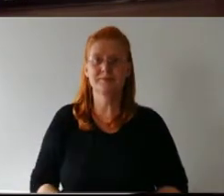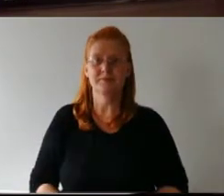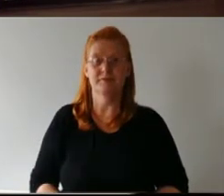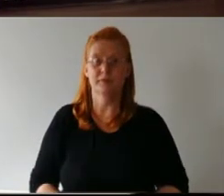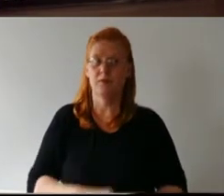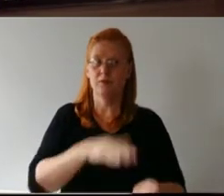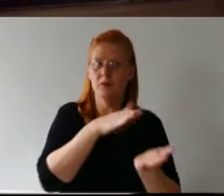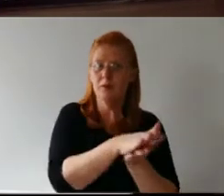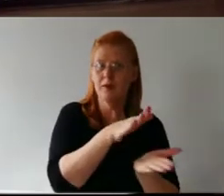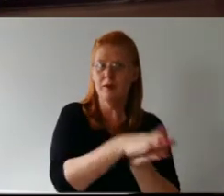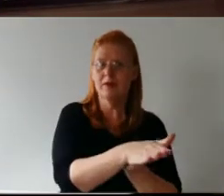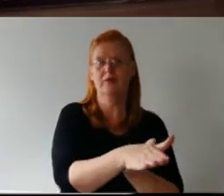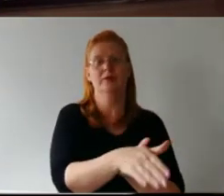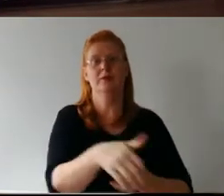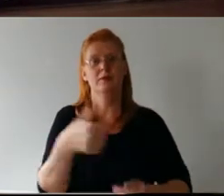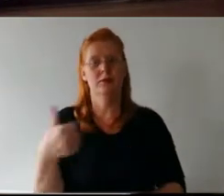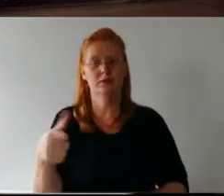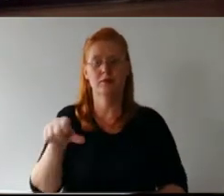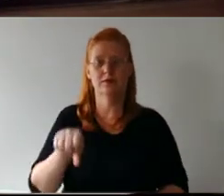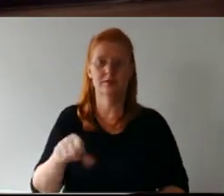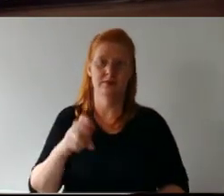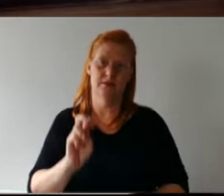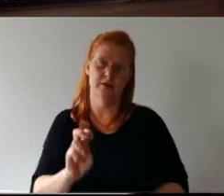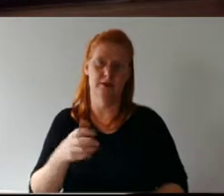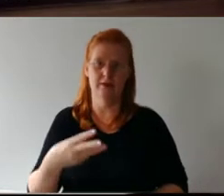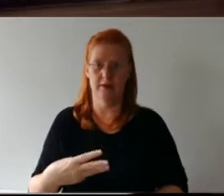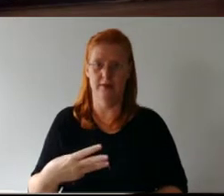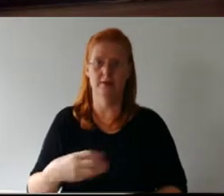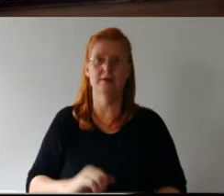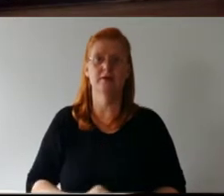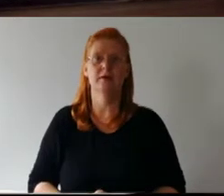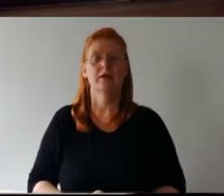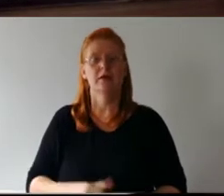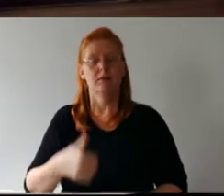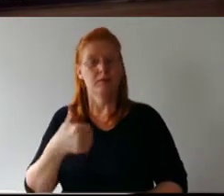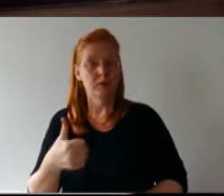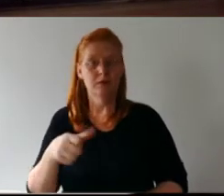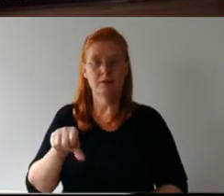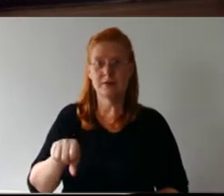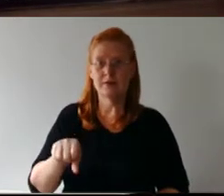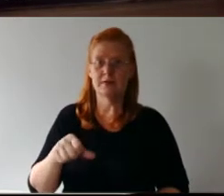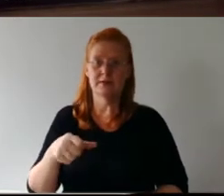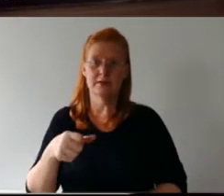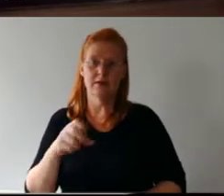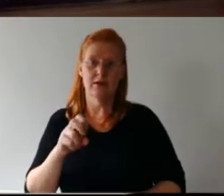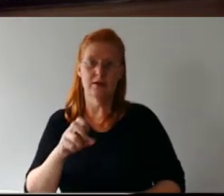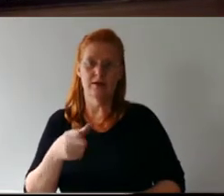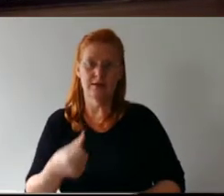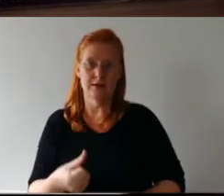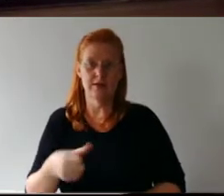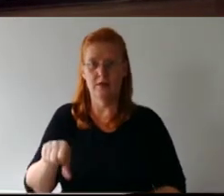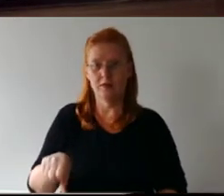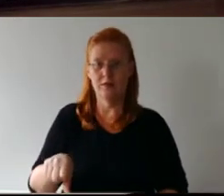Foi lançado em 1953. Em 1969, ele conheceu o